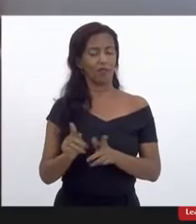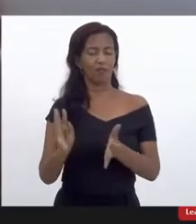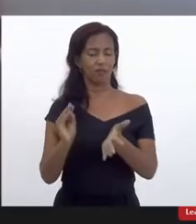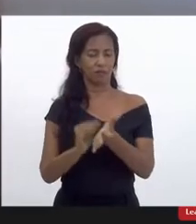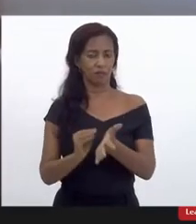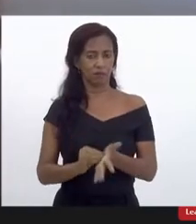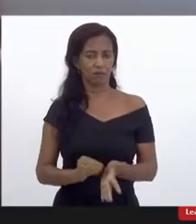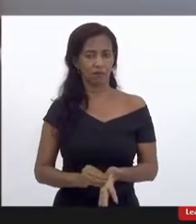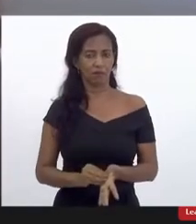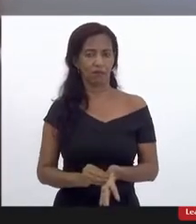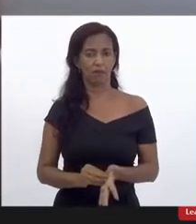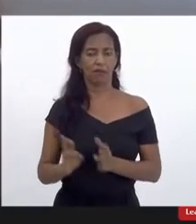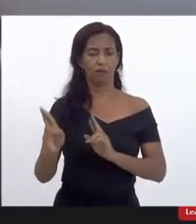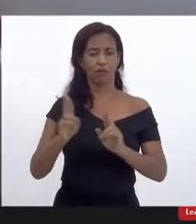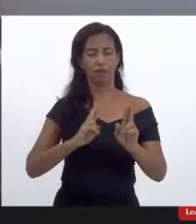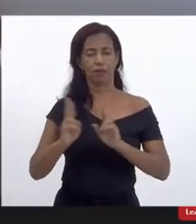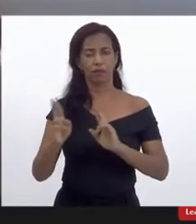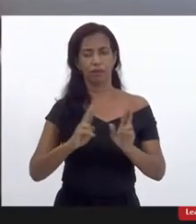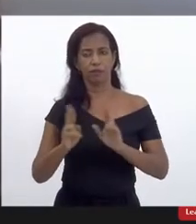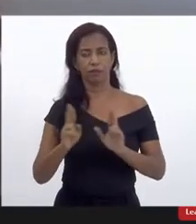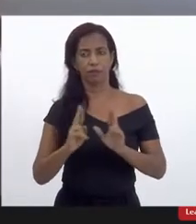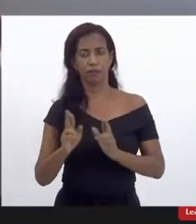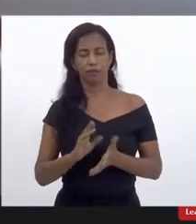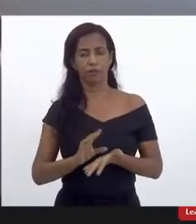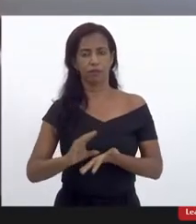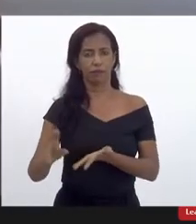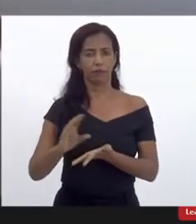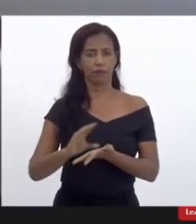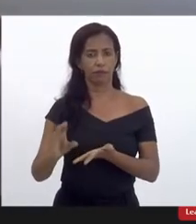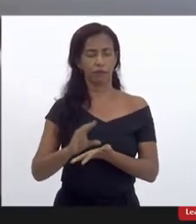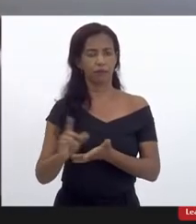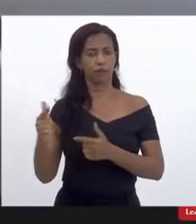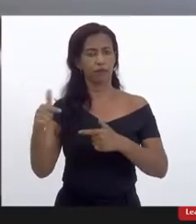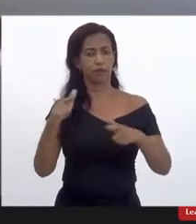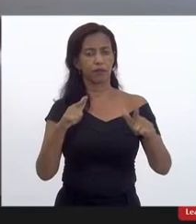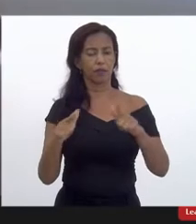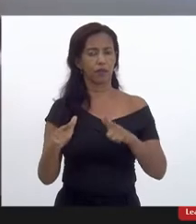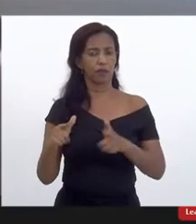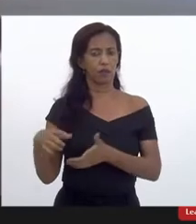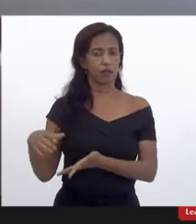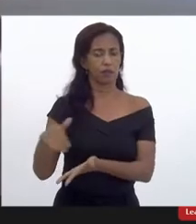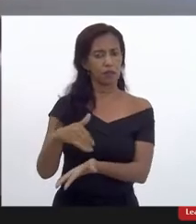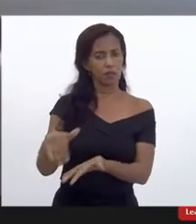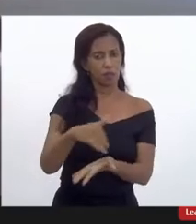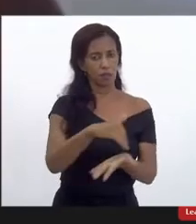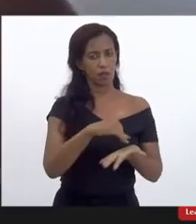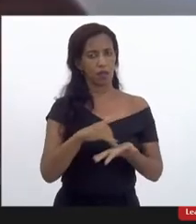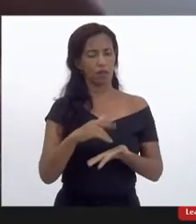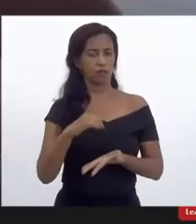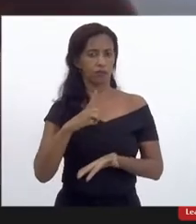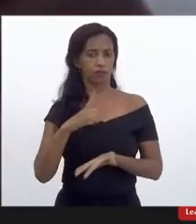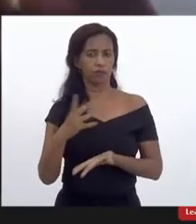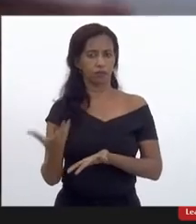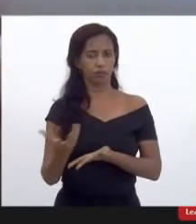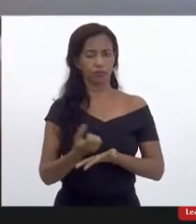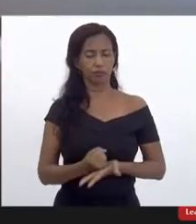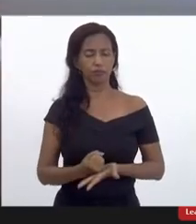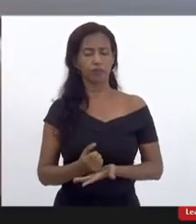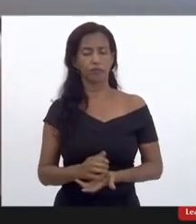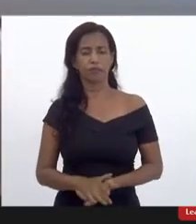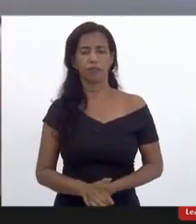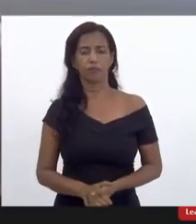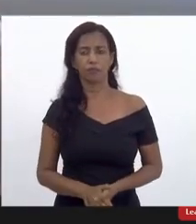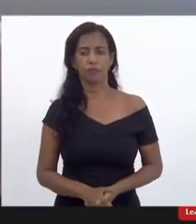em relação aos recursos que as outras secretarias recebem em termos de